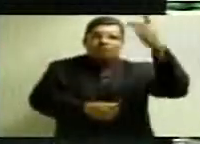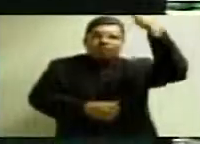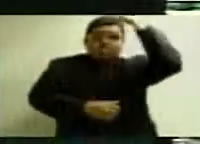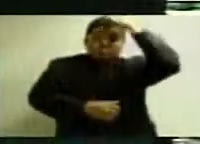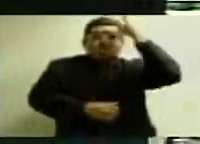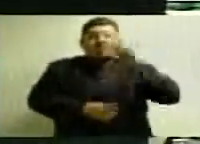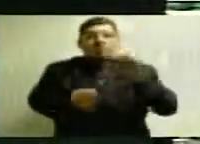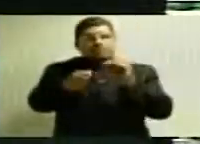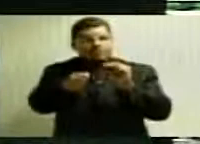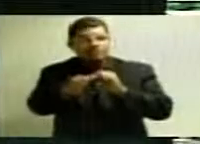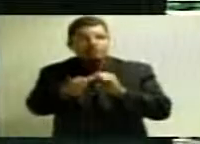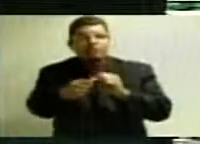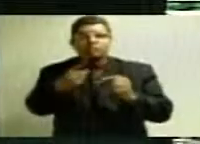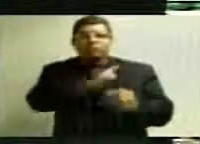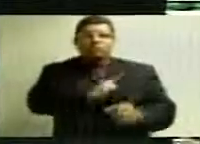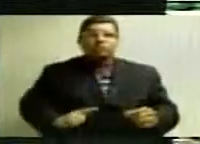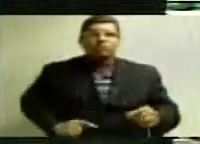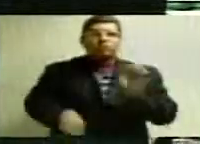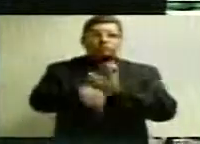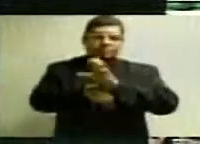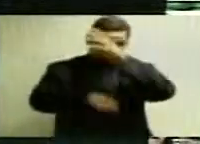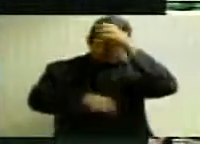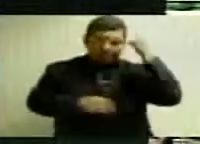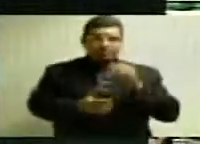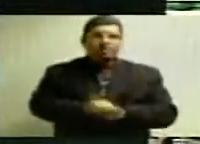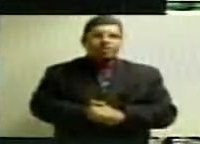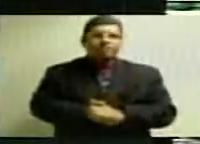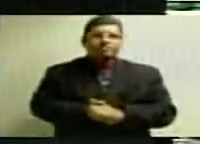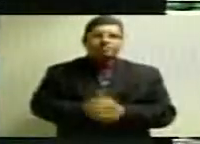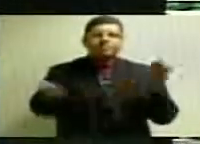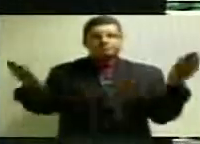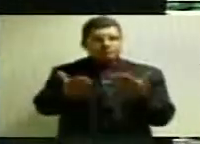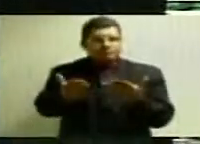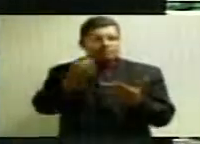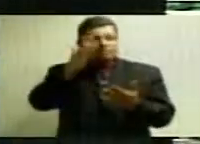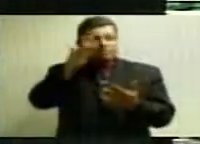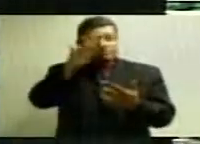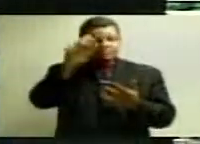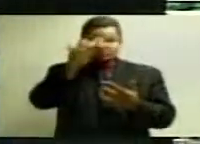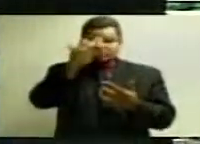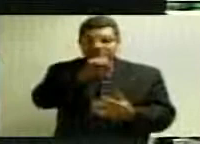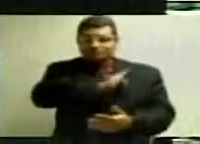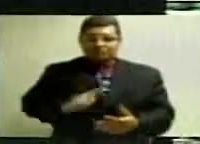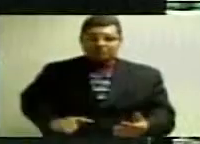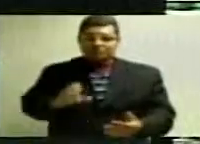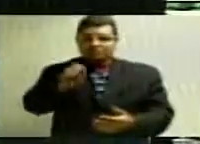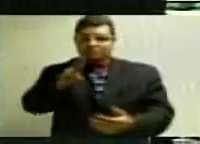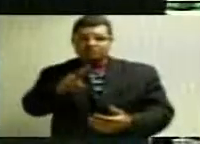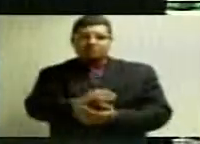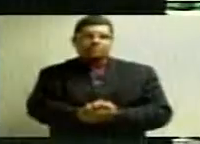já cometido por um governo do estado do Amazonas. E agora, cabe ao governador Omar Aziz,